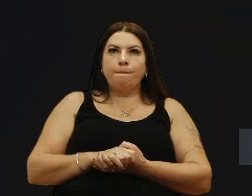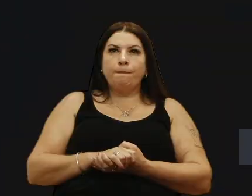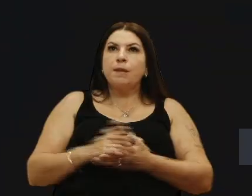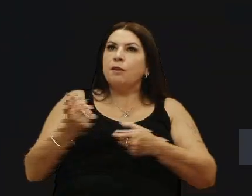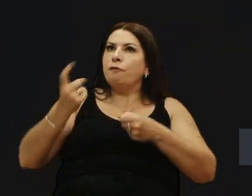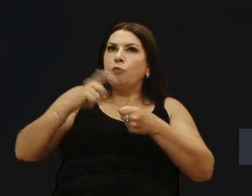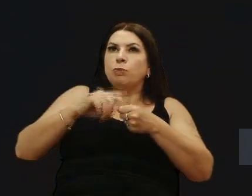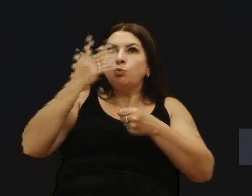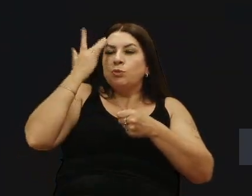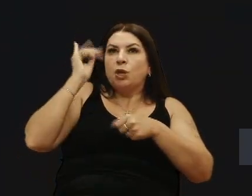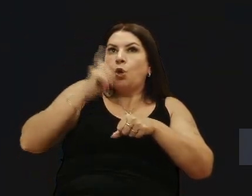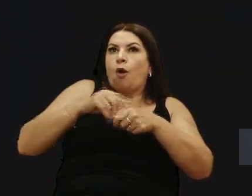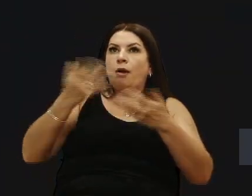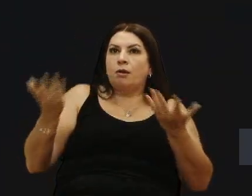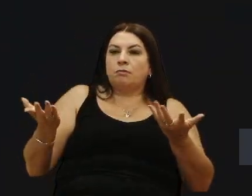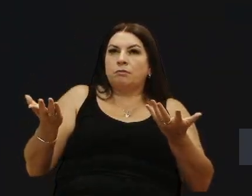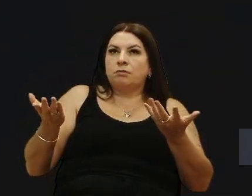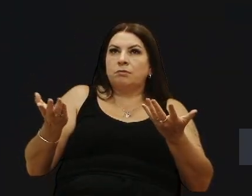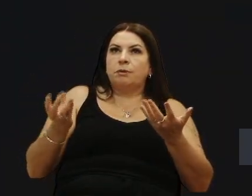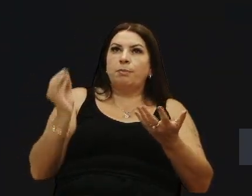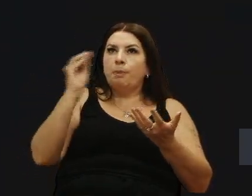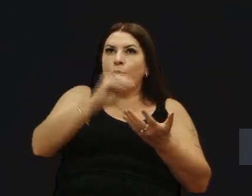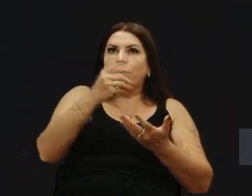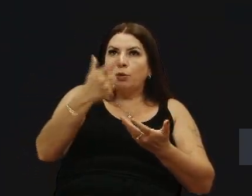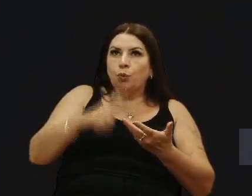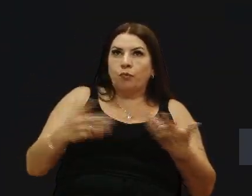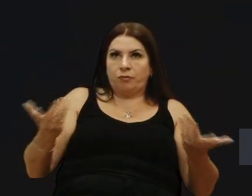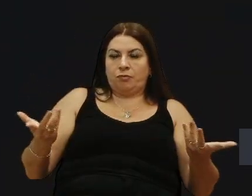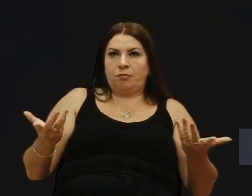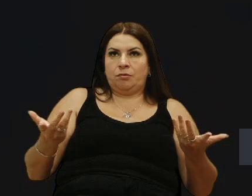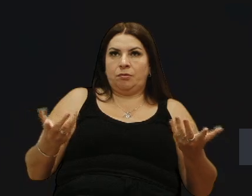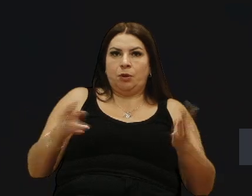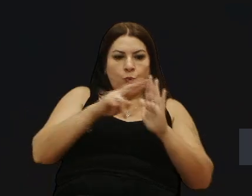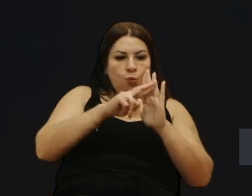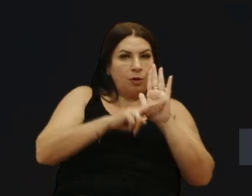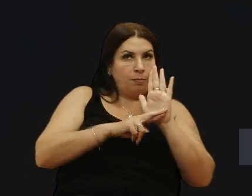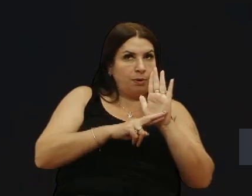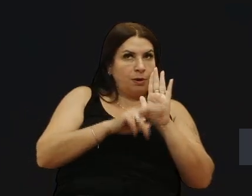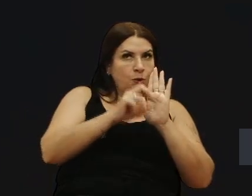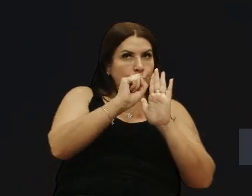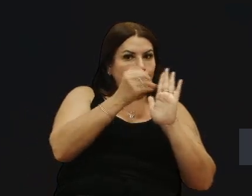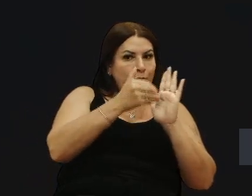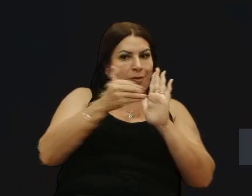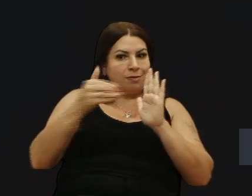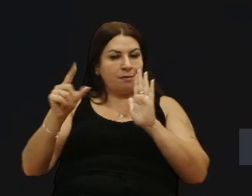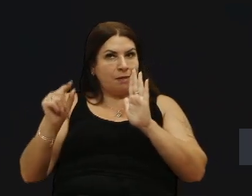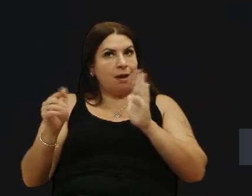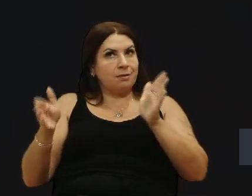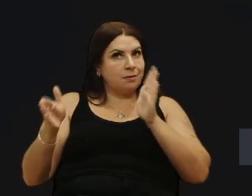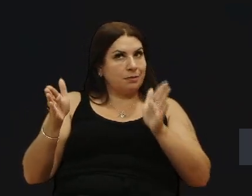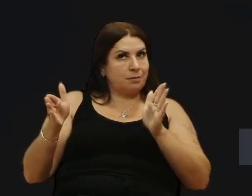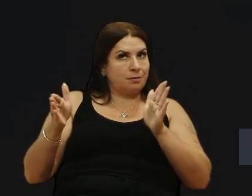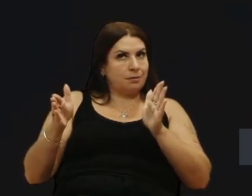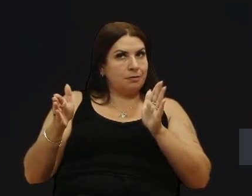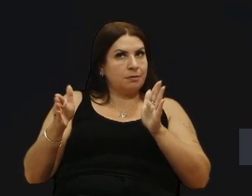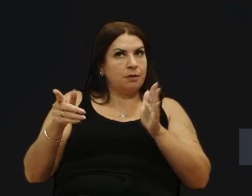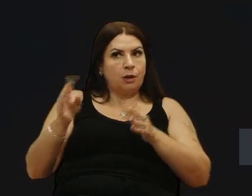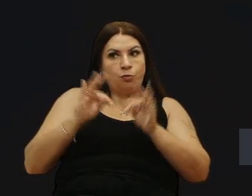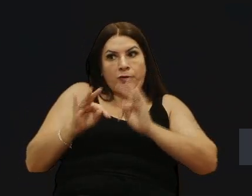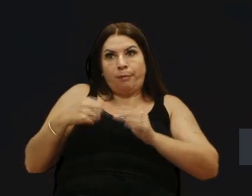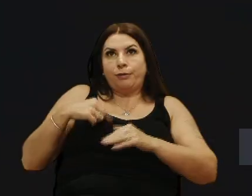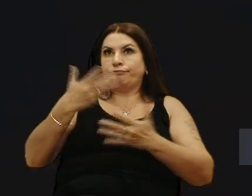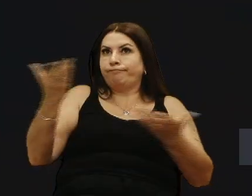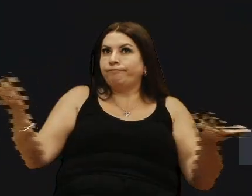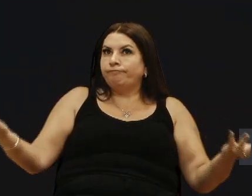voltar não sei que hora para colocar de novo. O regulamento dizia das 8 às 10. Esse é o tratamento que a gente está recebendo,